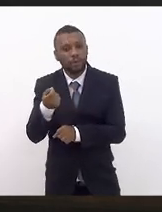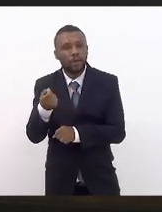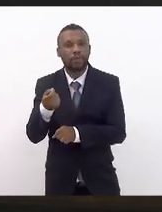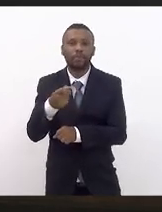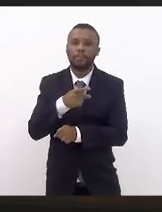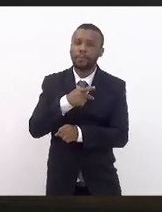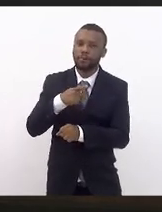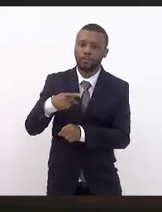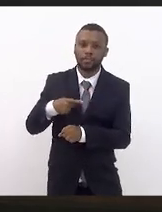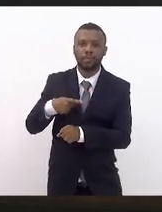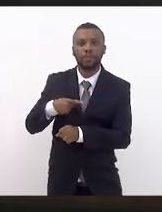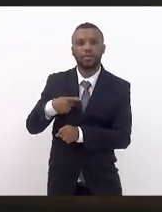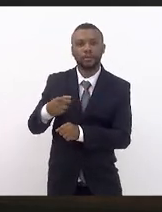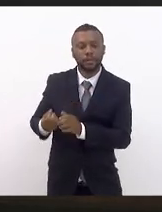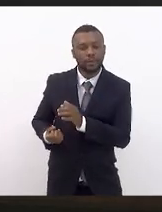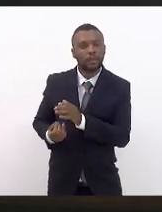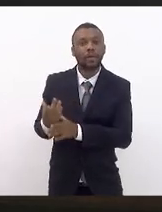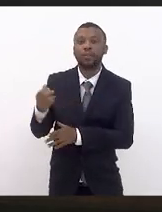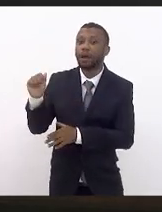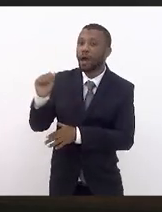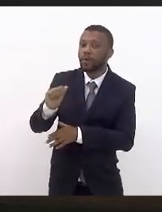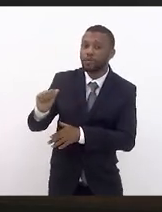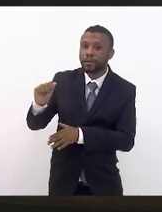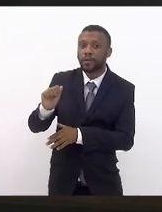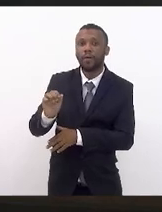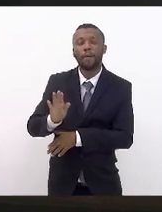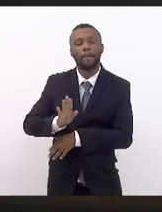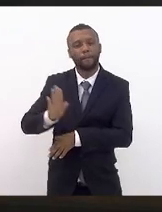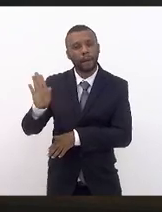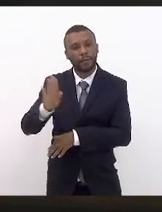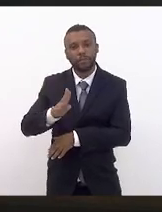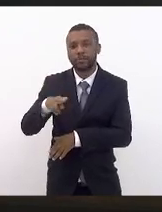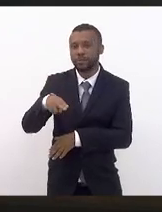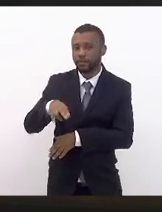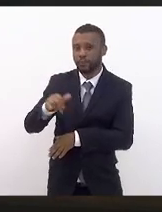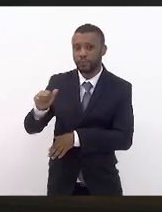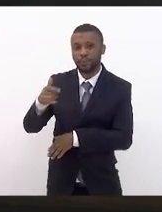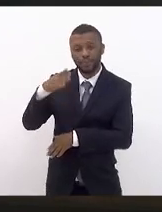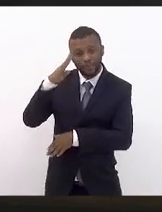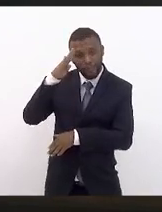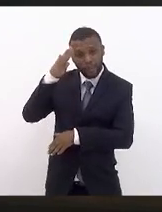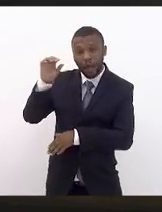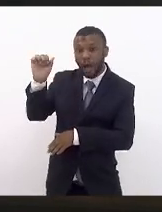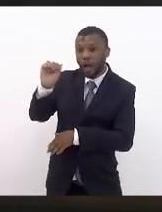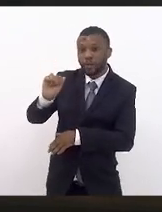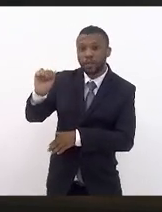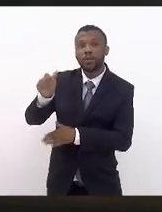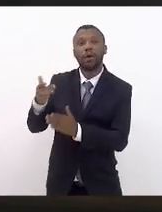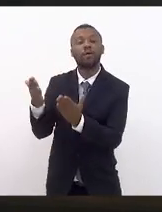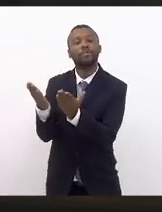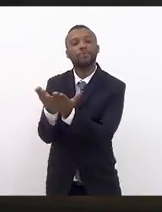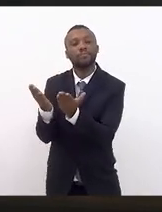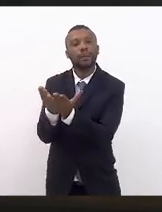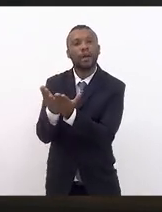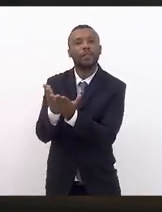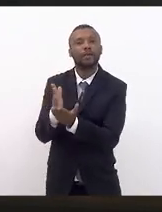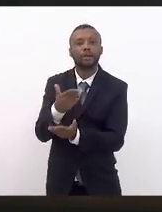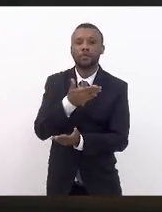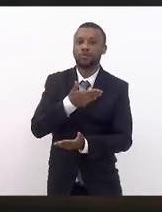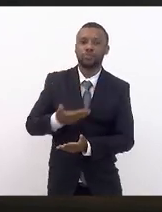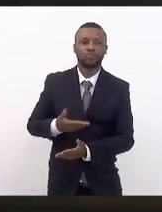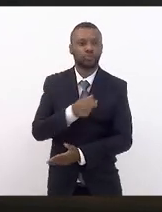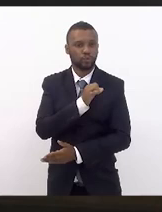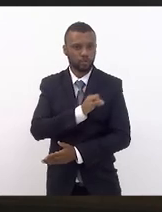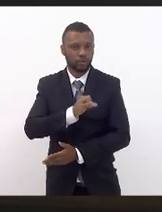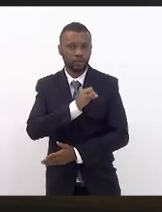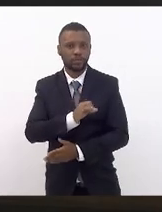Associação Batista Iguaçuana ser uma das maiores associações evangélicas do nosso estado, a